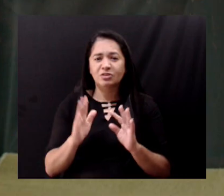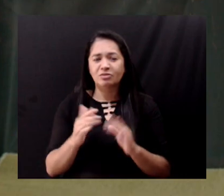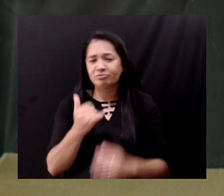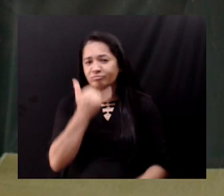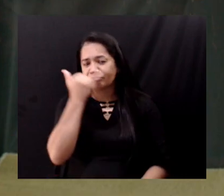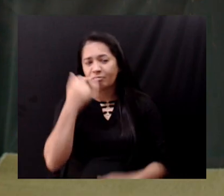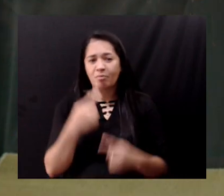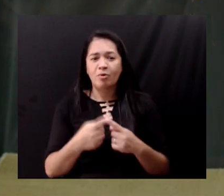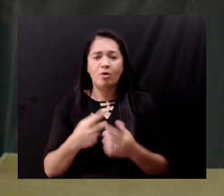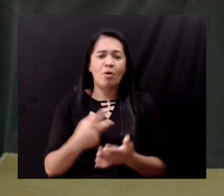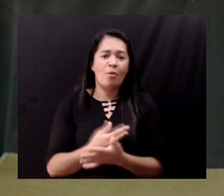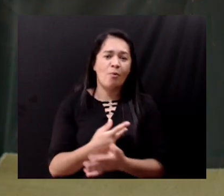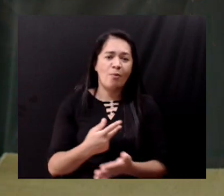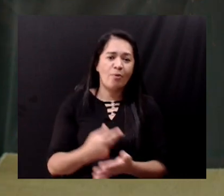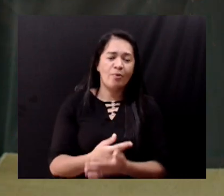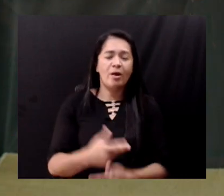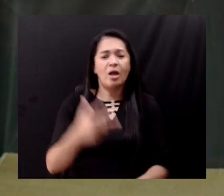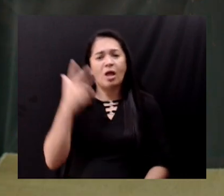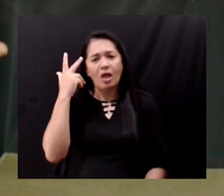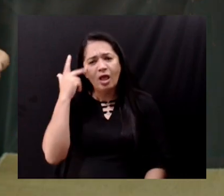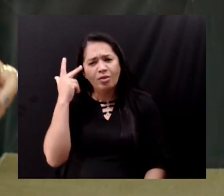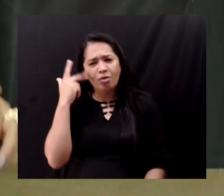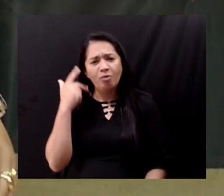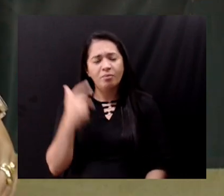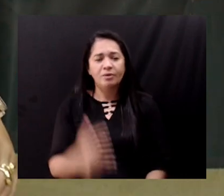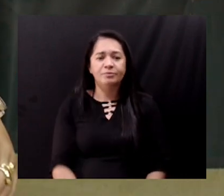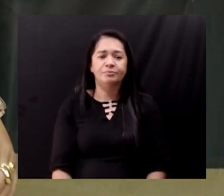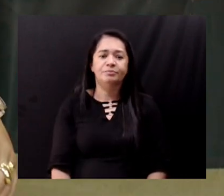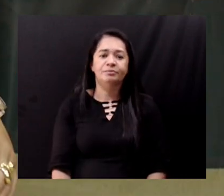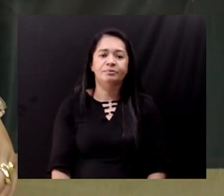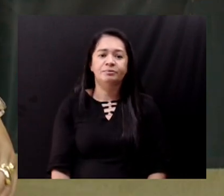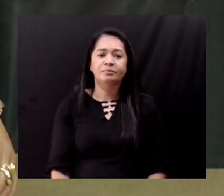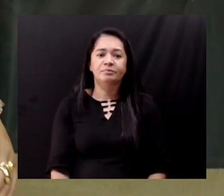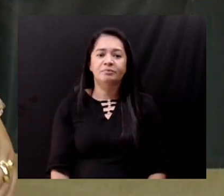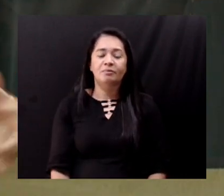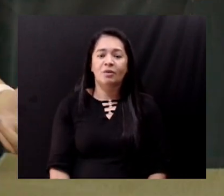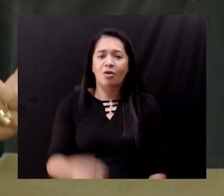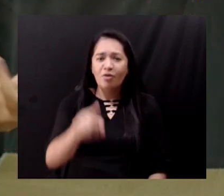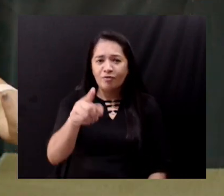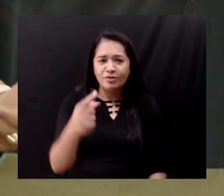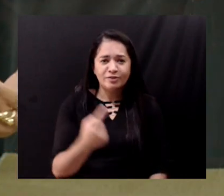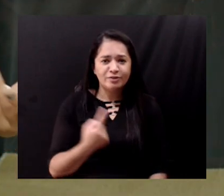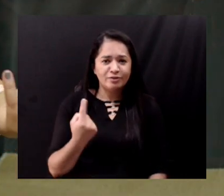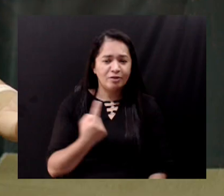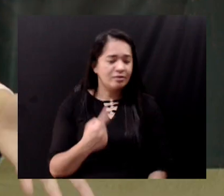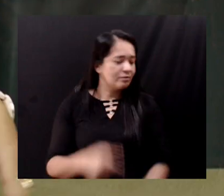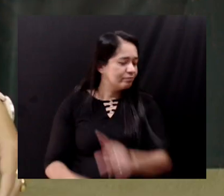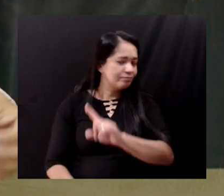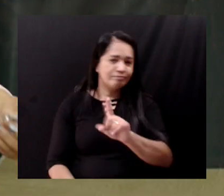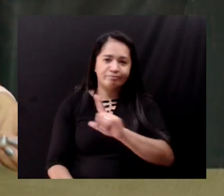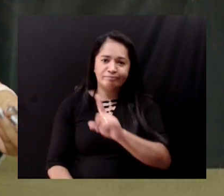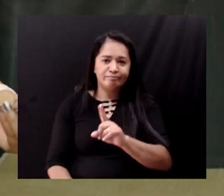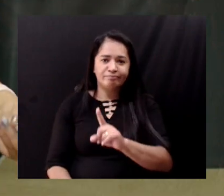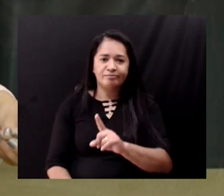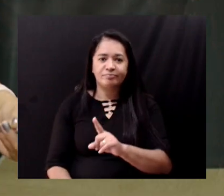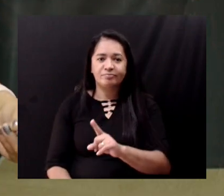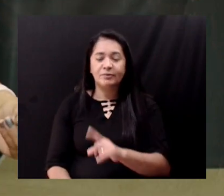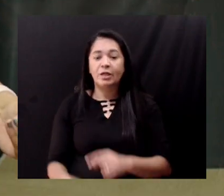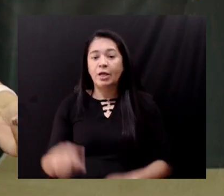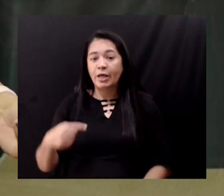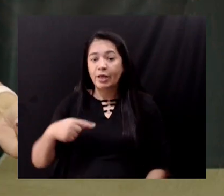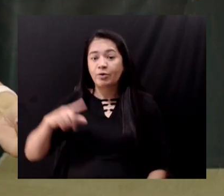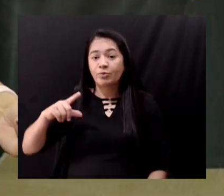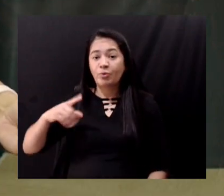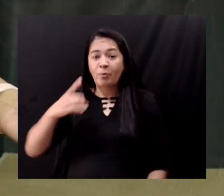Isso é comum nesse processo? Olha, Natália, você não está sozinha nessa não, viu? Tem medo de adoecer e mesmo assim